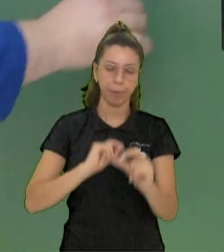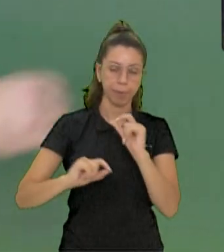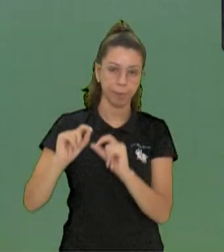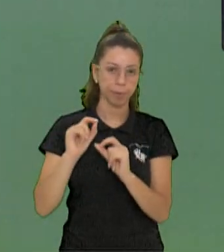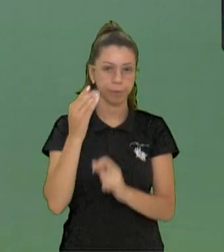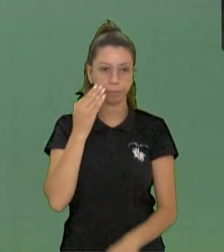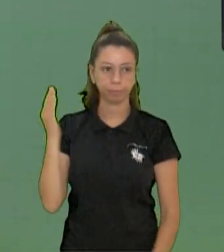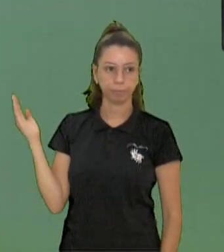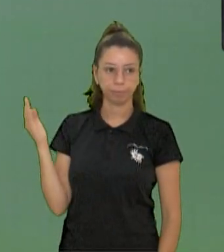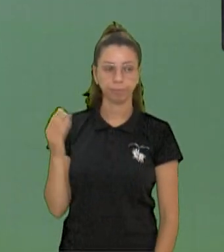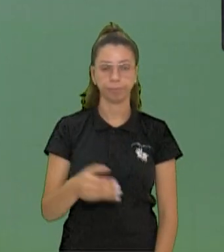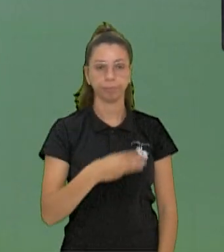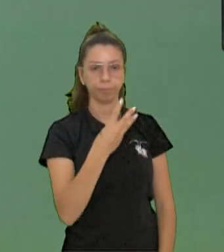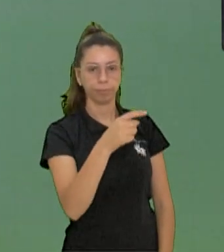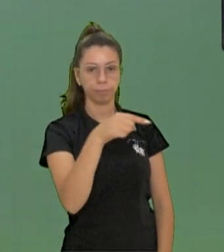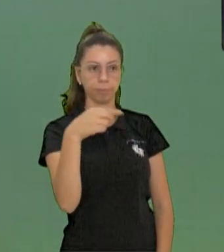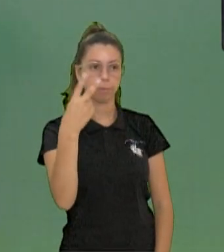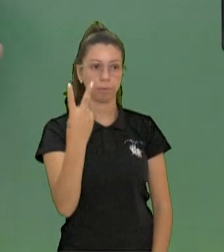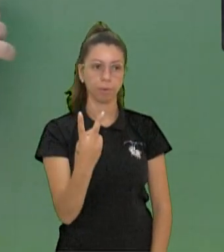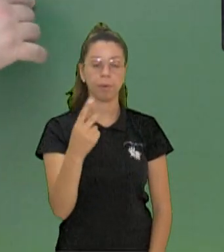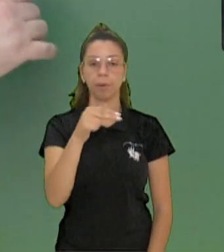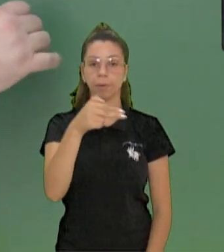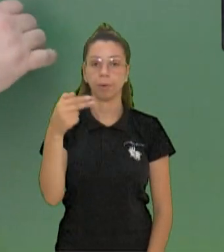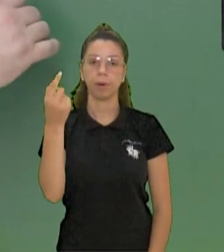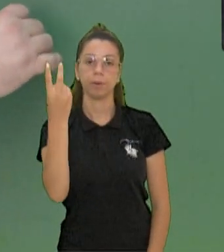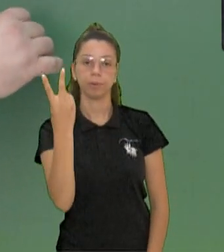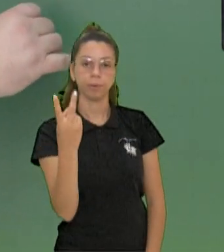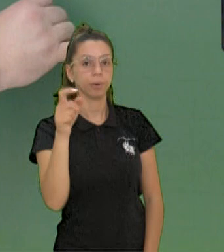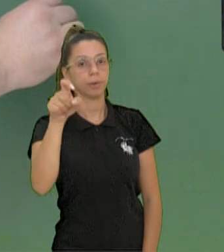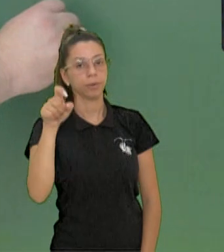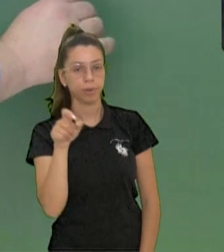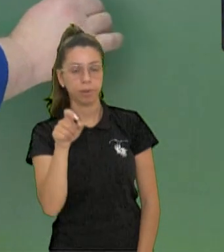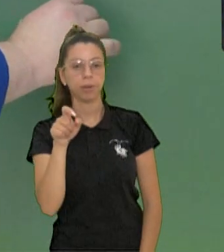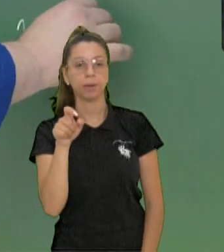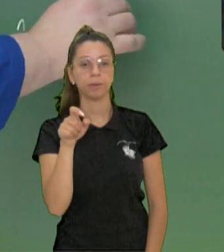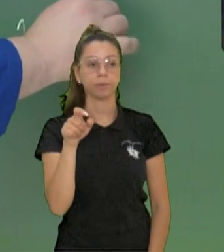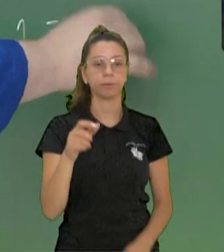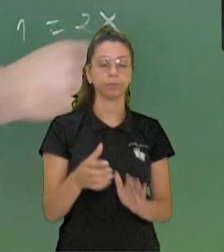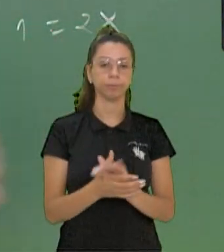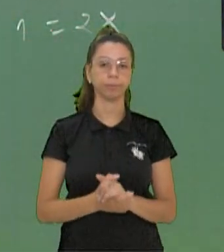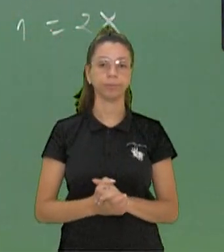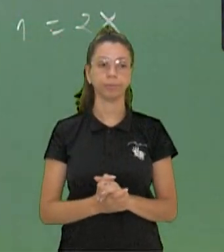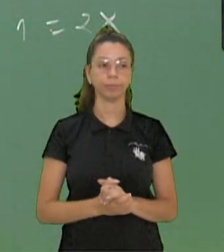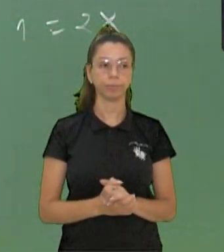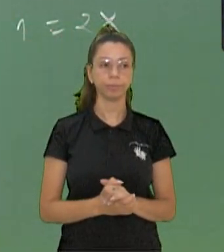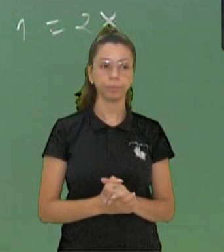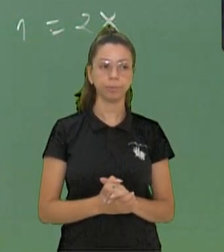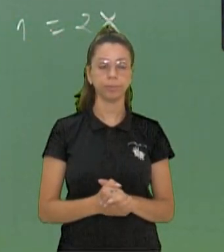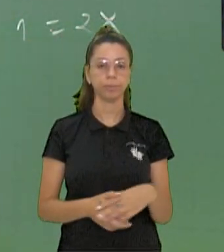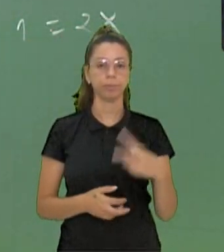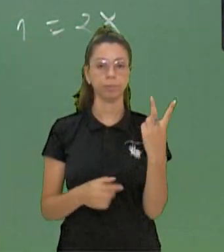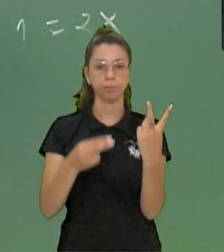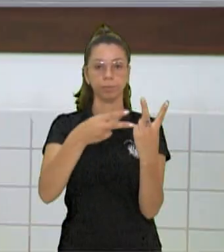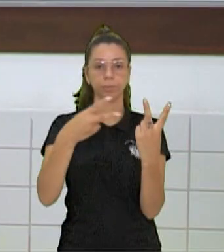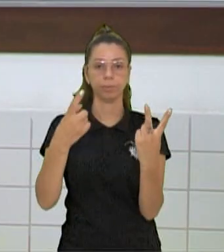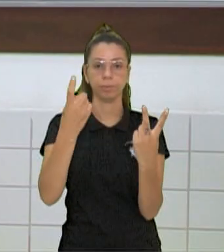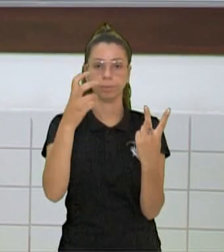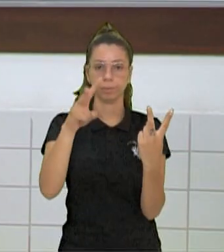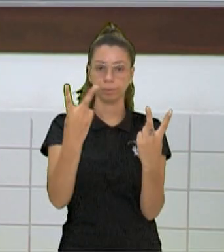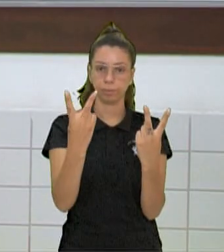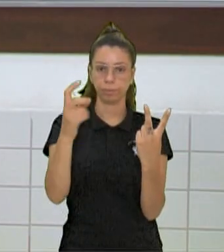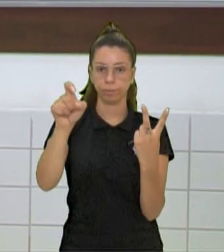a 2x. 3 menos 2 dá 1 igual a 2x. Passa o 2